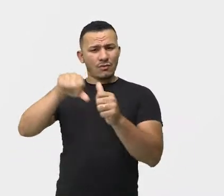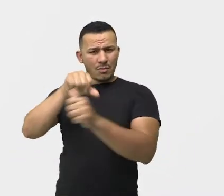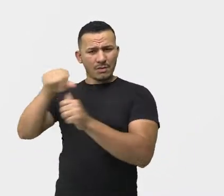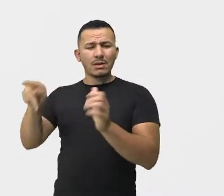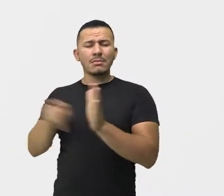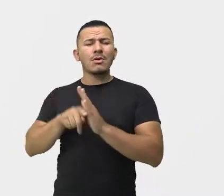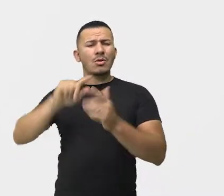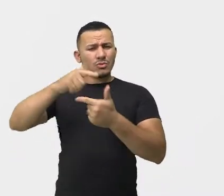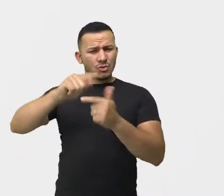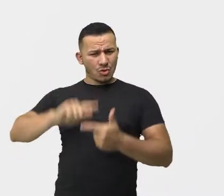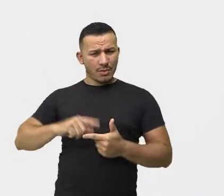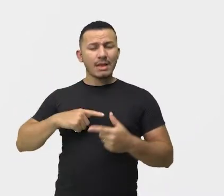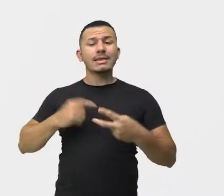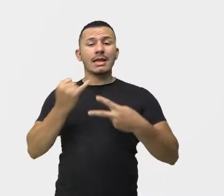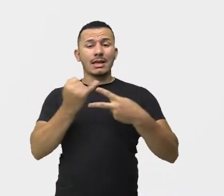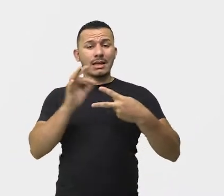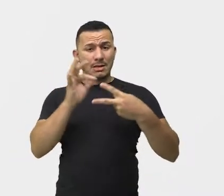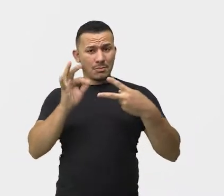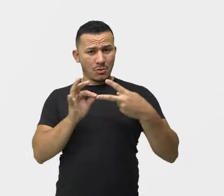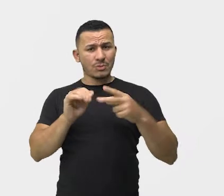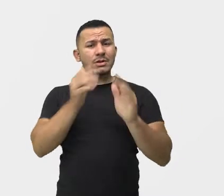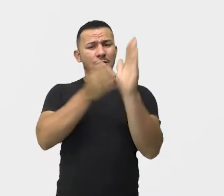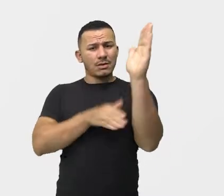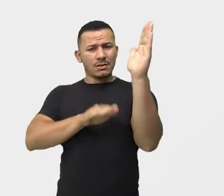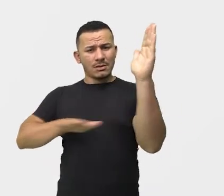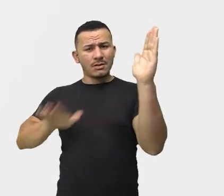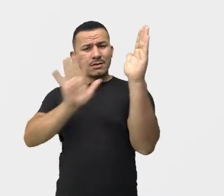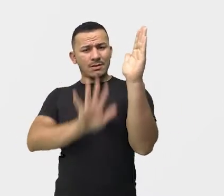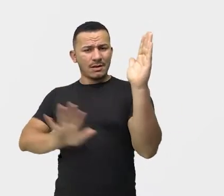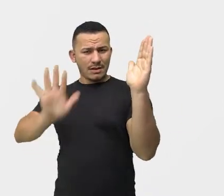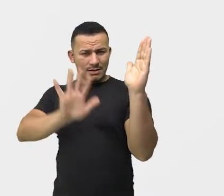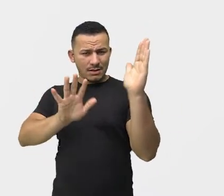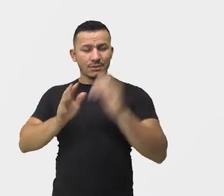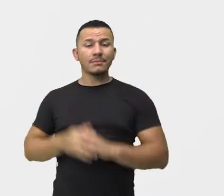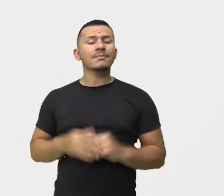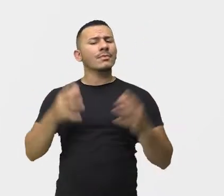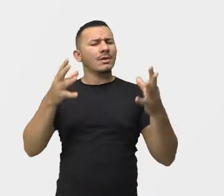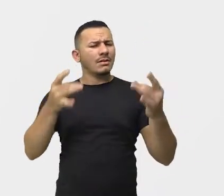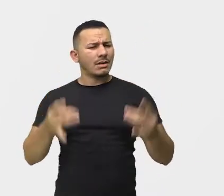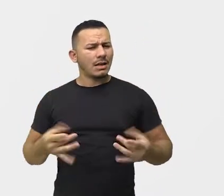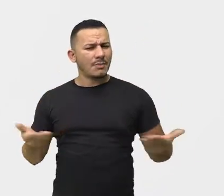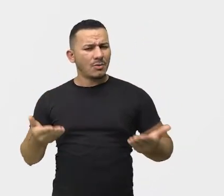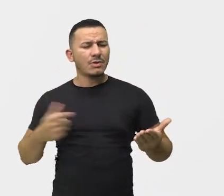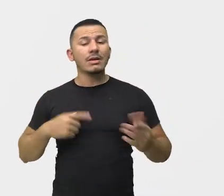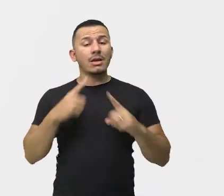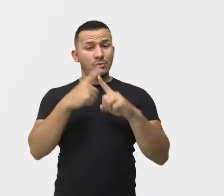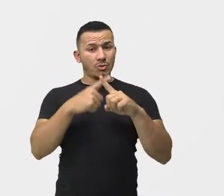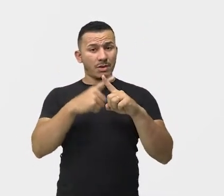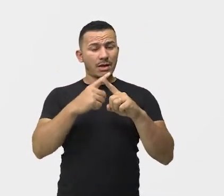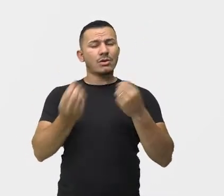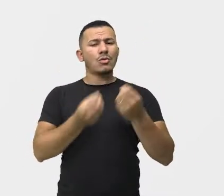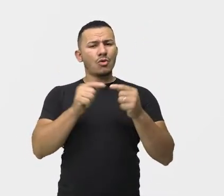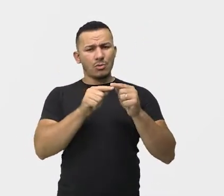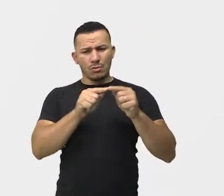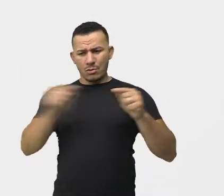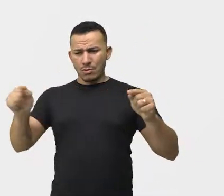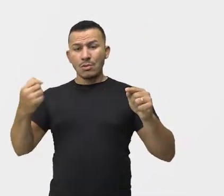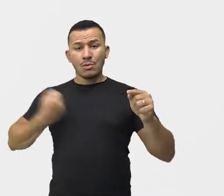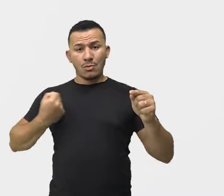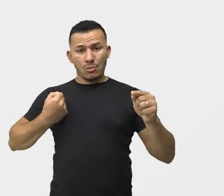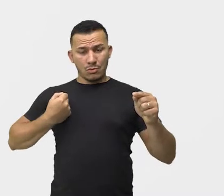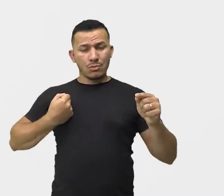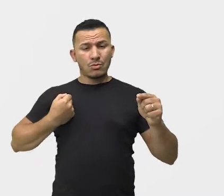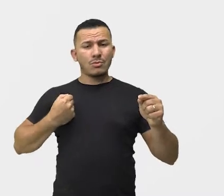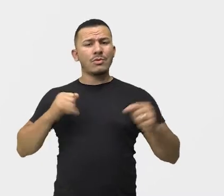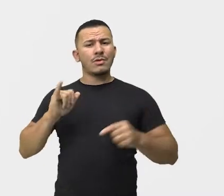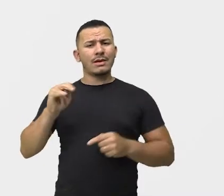transformações geométricas de polígonos no plano cartesiano. Detalhamento, multiplicação das coordenadas por um número